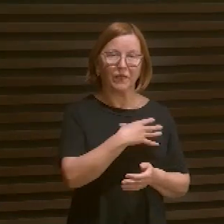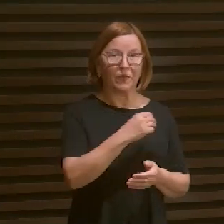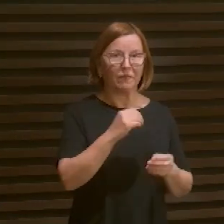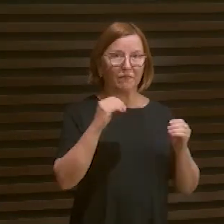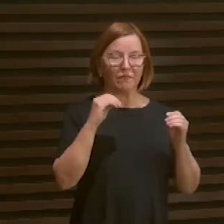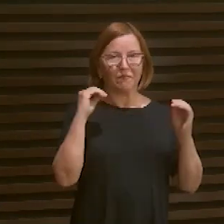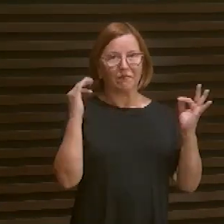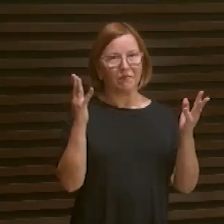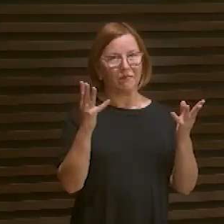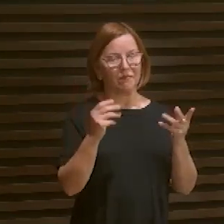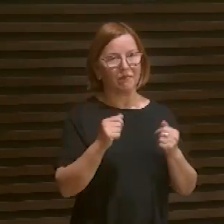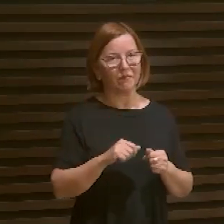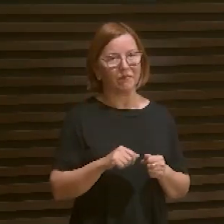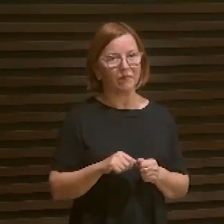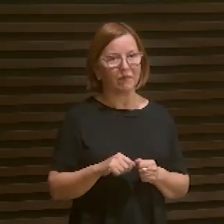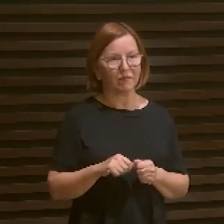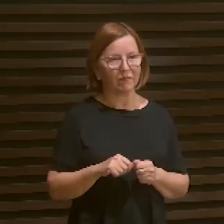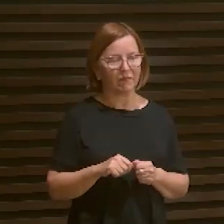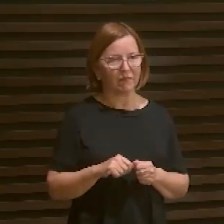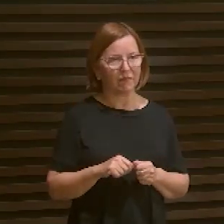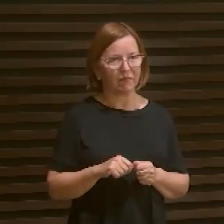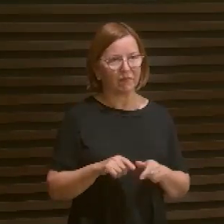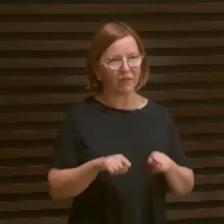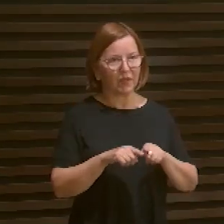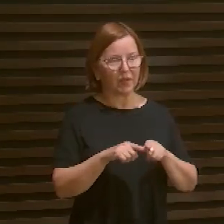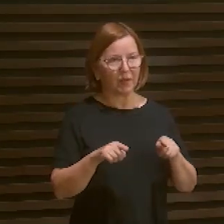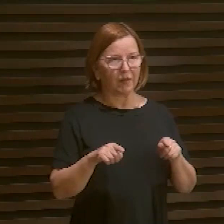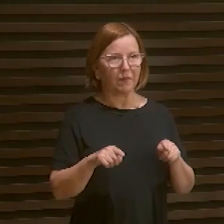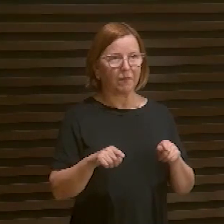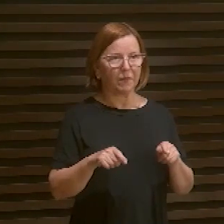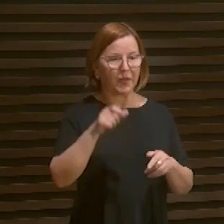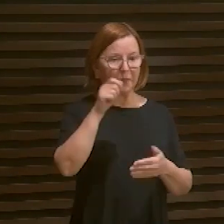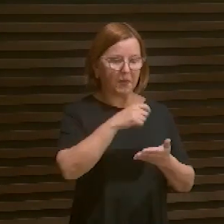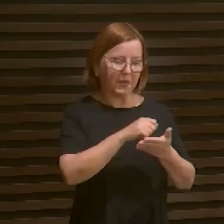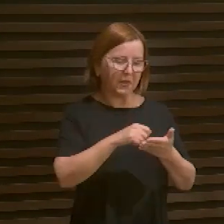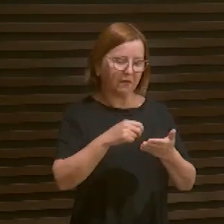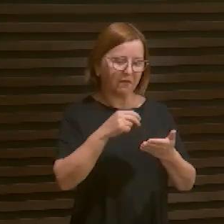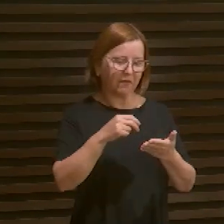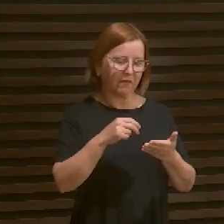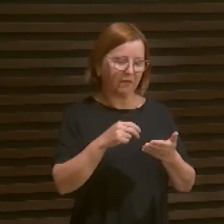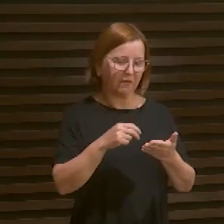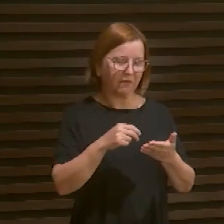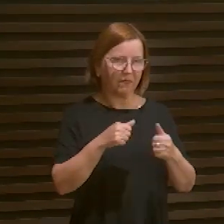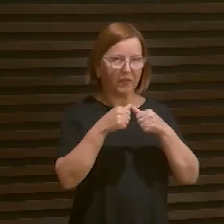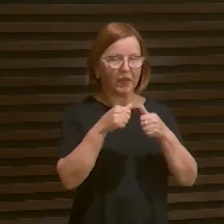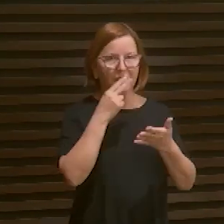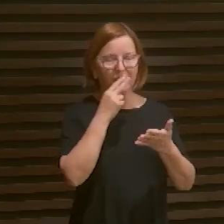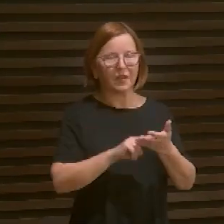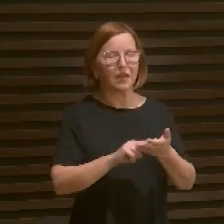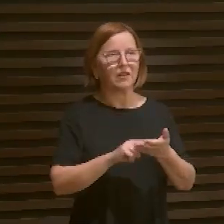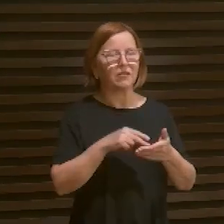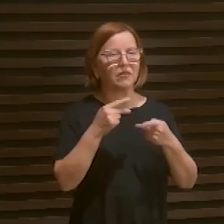maravilhoso. Mas quando o escritor aos Hebreus começa a carta, ele diz assim: havendo Deus